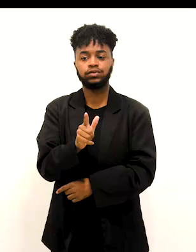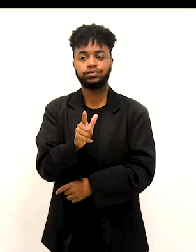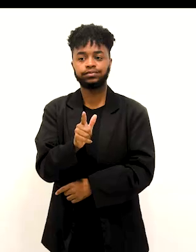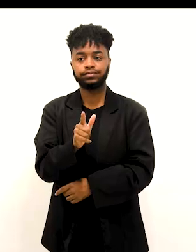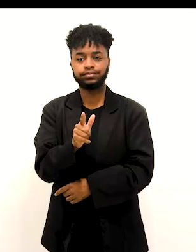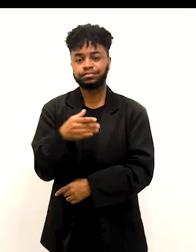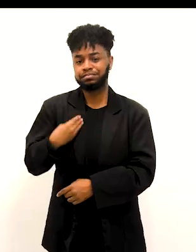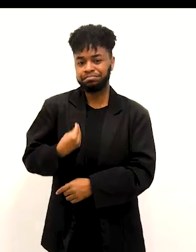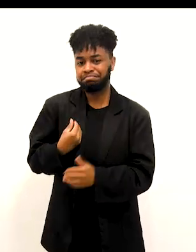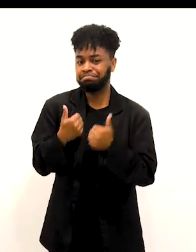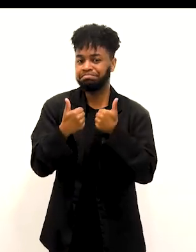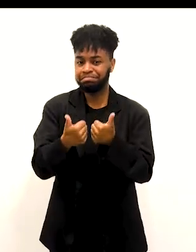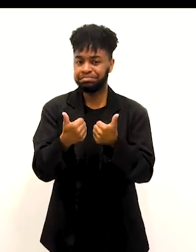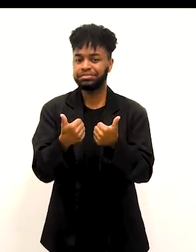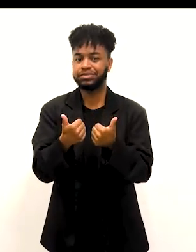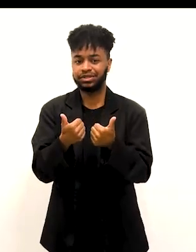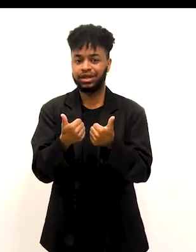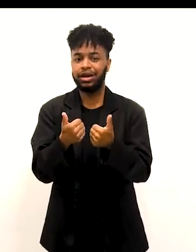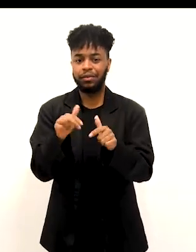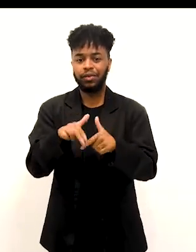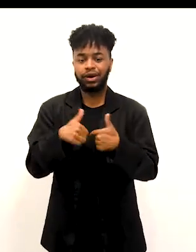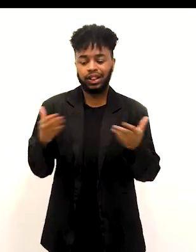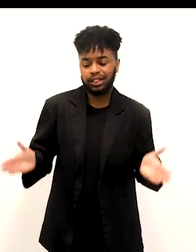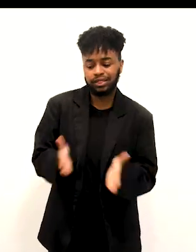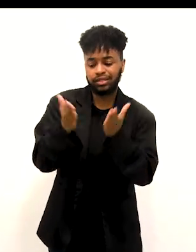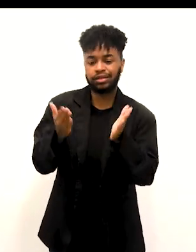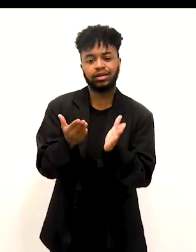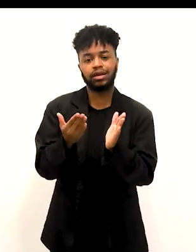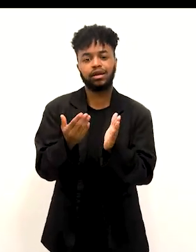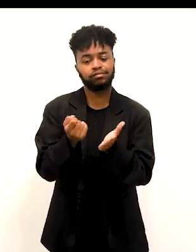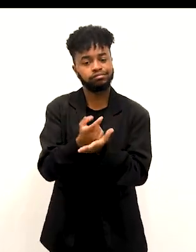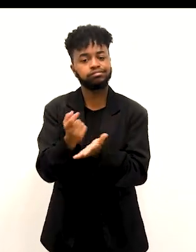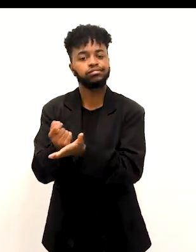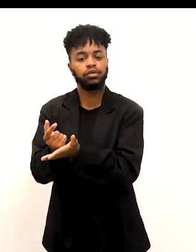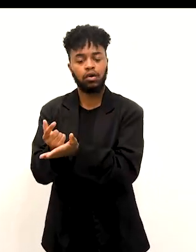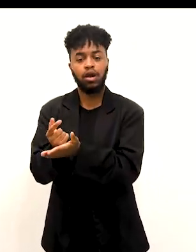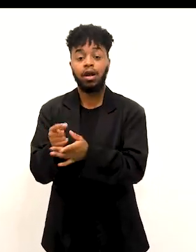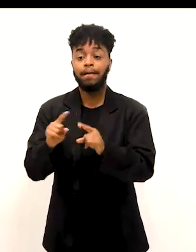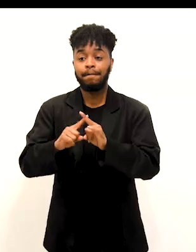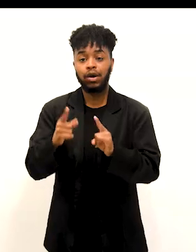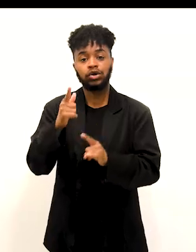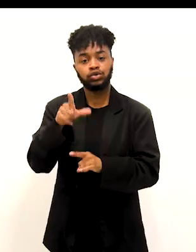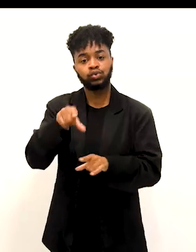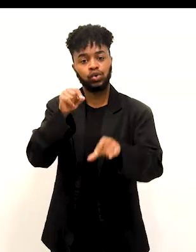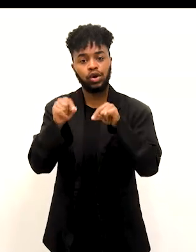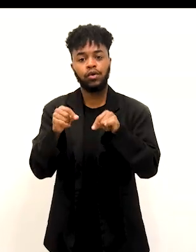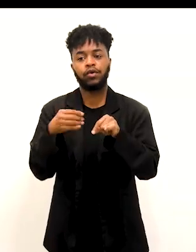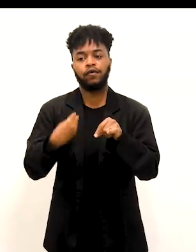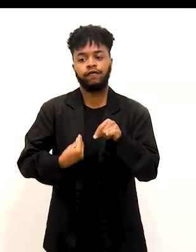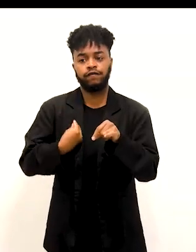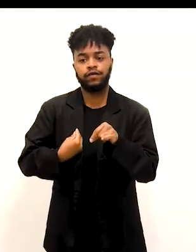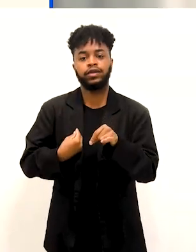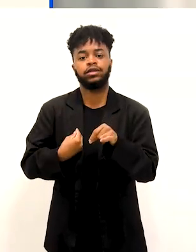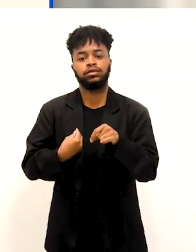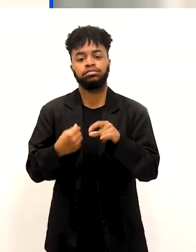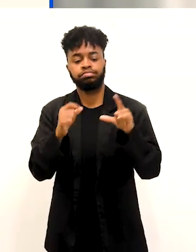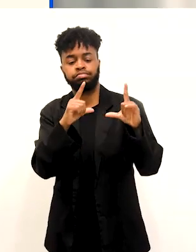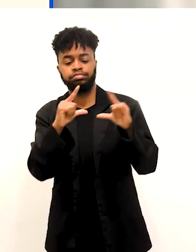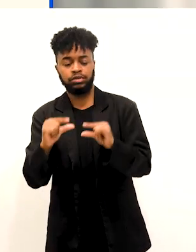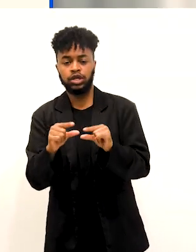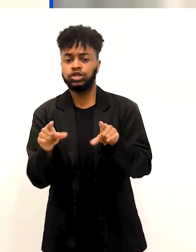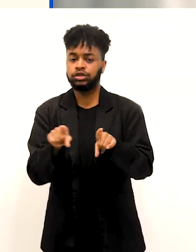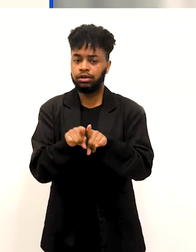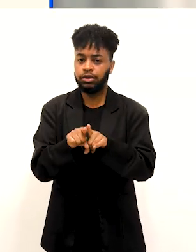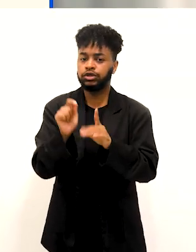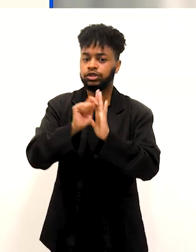conseguiu sobreviver a esse excesso de estímulos, né, Wagner? E realmente optou aí pelo estilo minimalista. Você até escreveu um